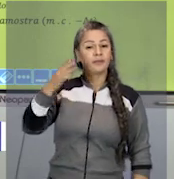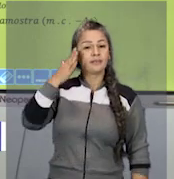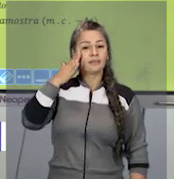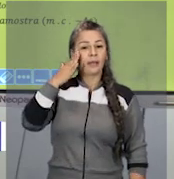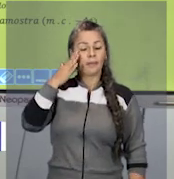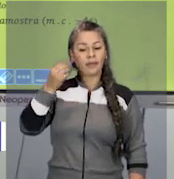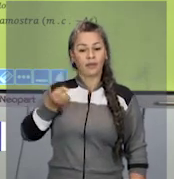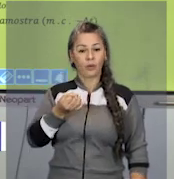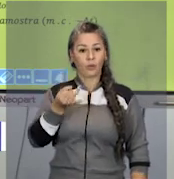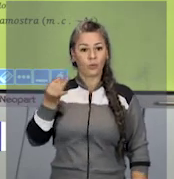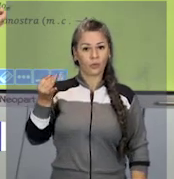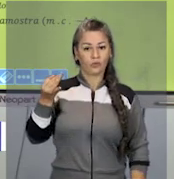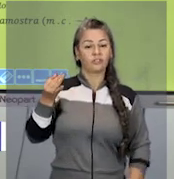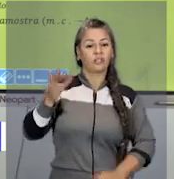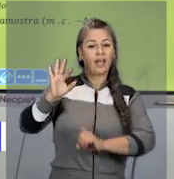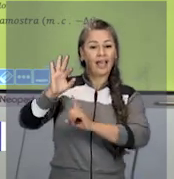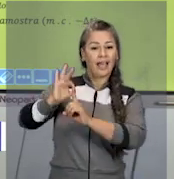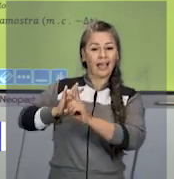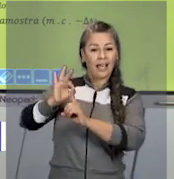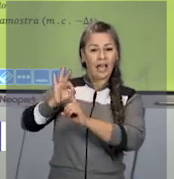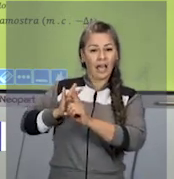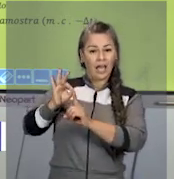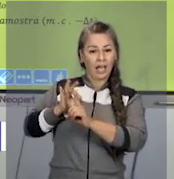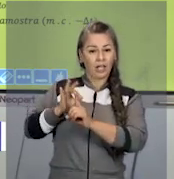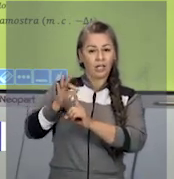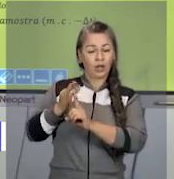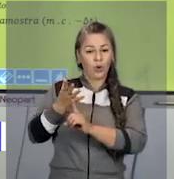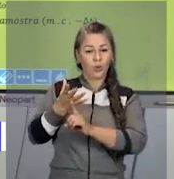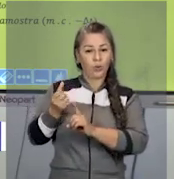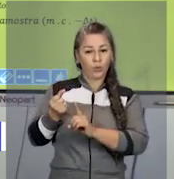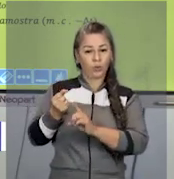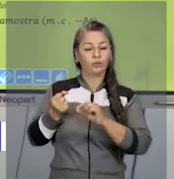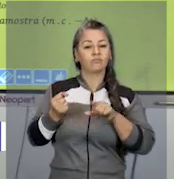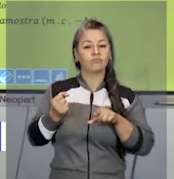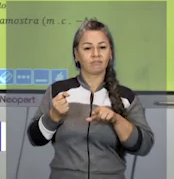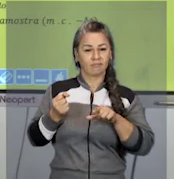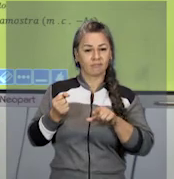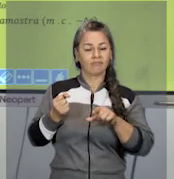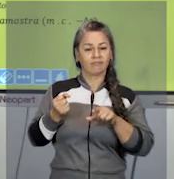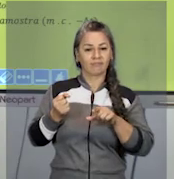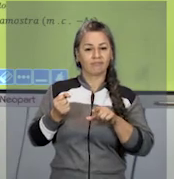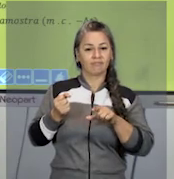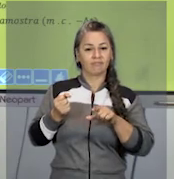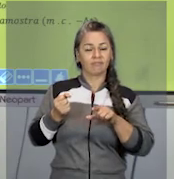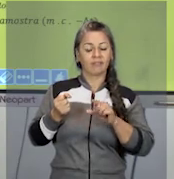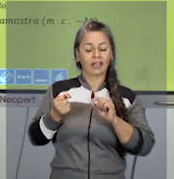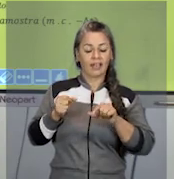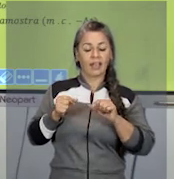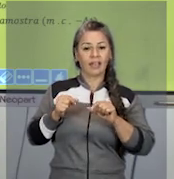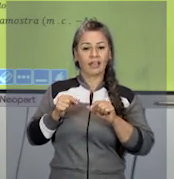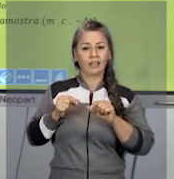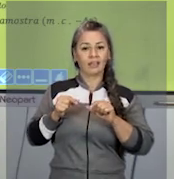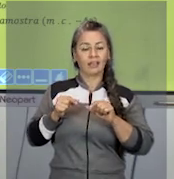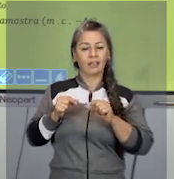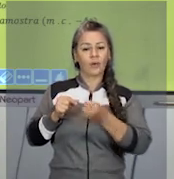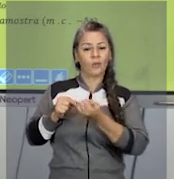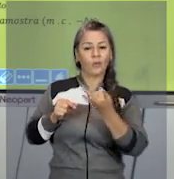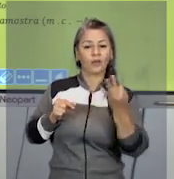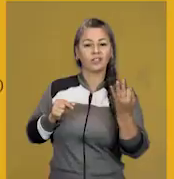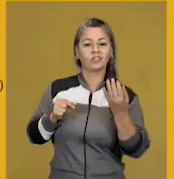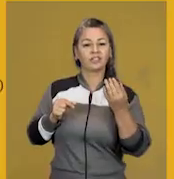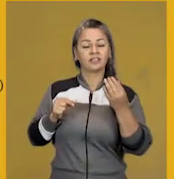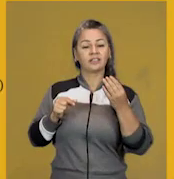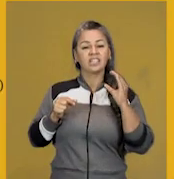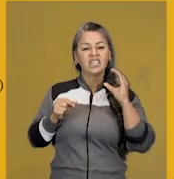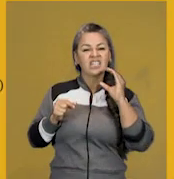absorvido igual a quantidade de calor cedido, considerando-se que ele está cedendo, então ele é negativo. Eu